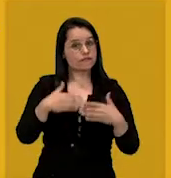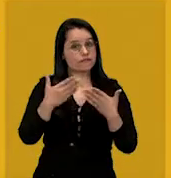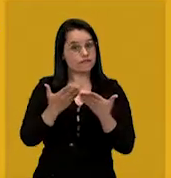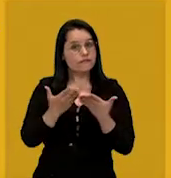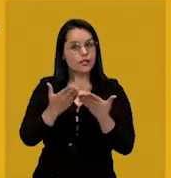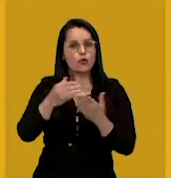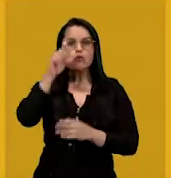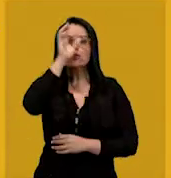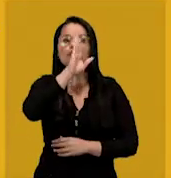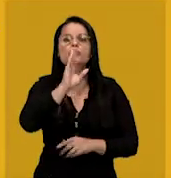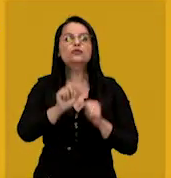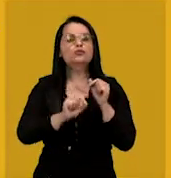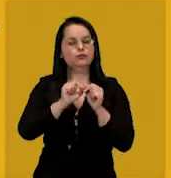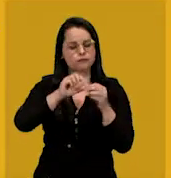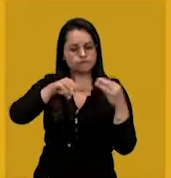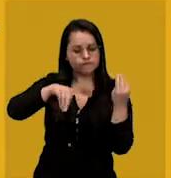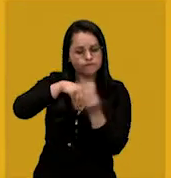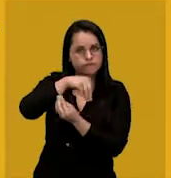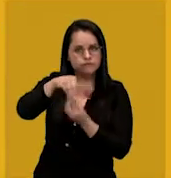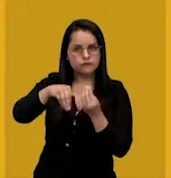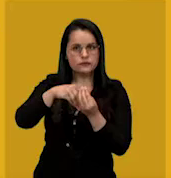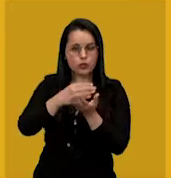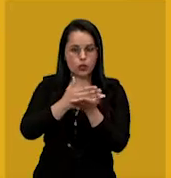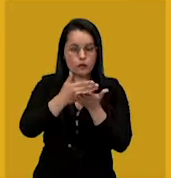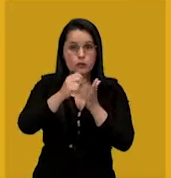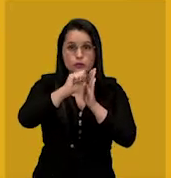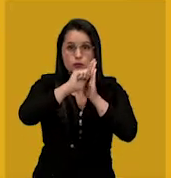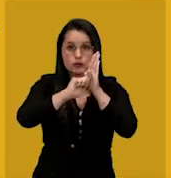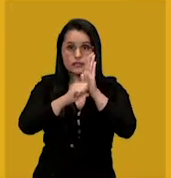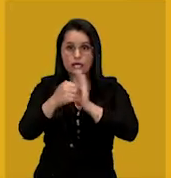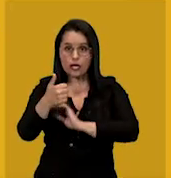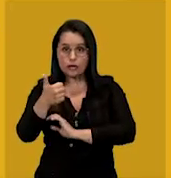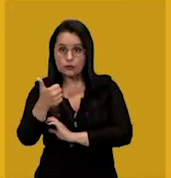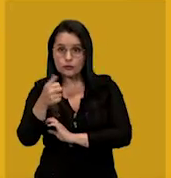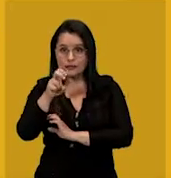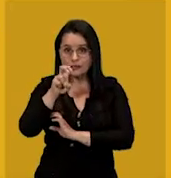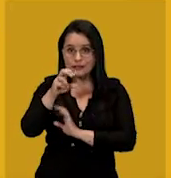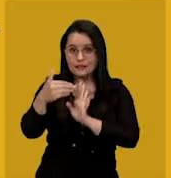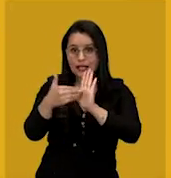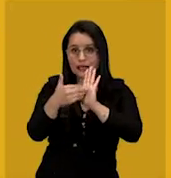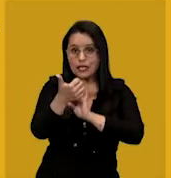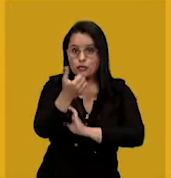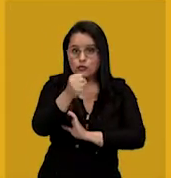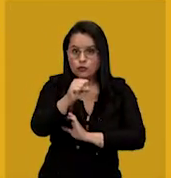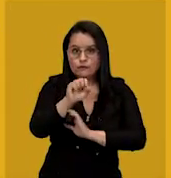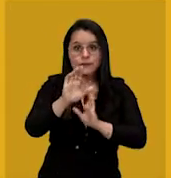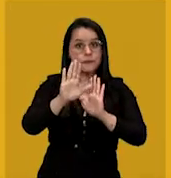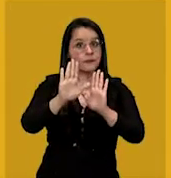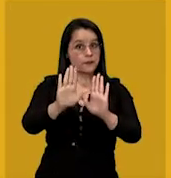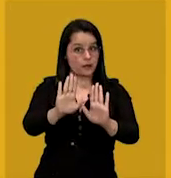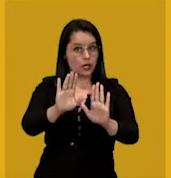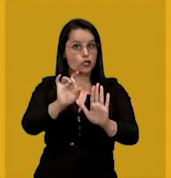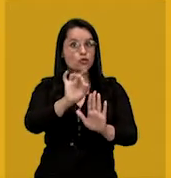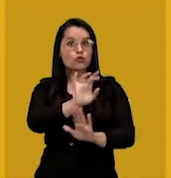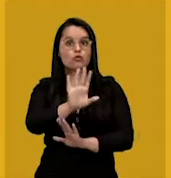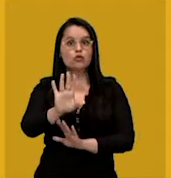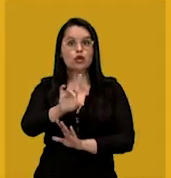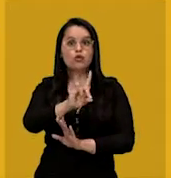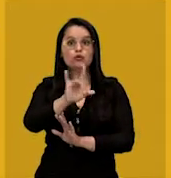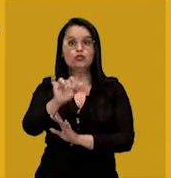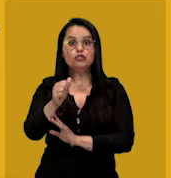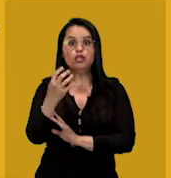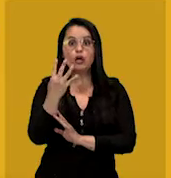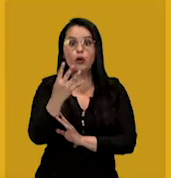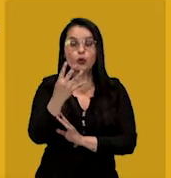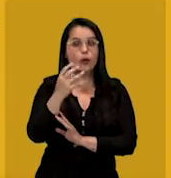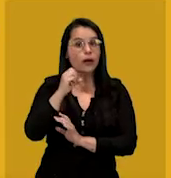miscigenação no Brasil, ela se deu entre os séculos XV e XVIII. Porém, somente no dia 4 de